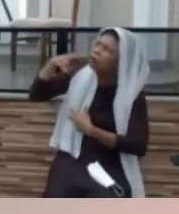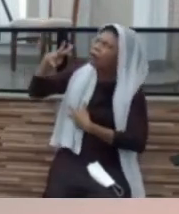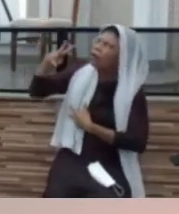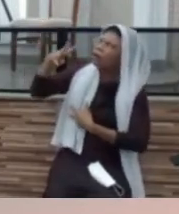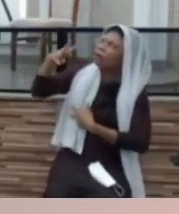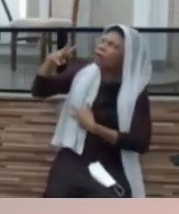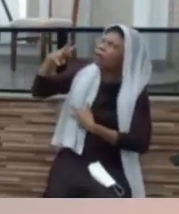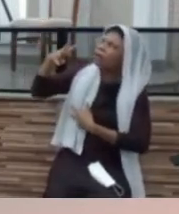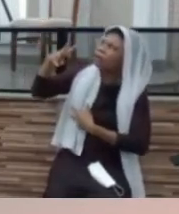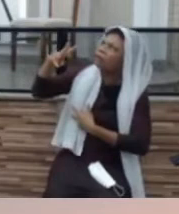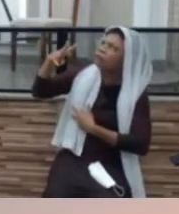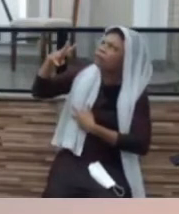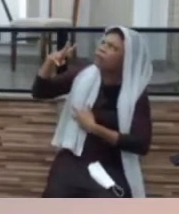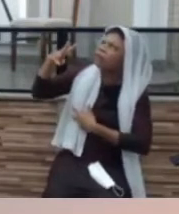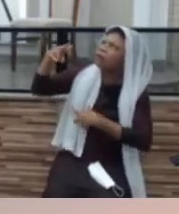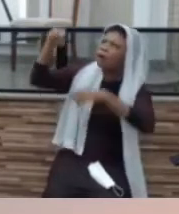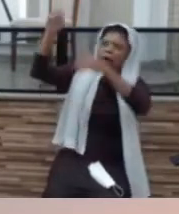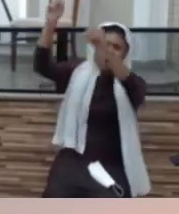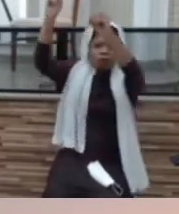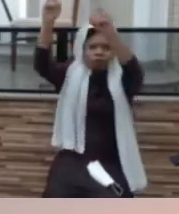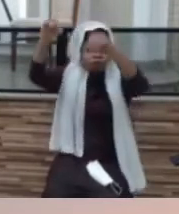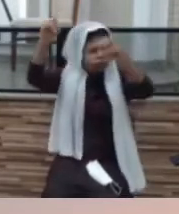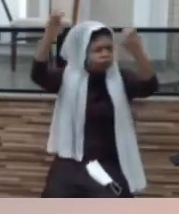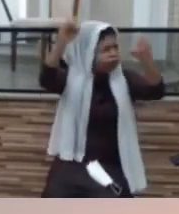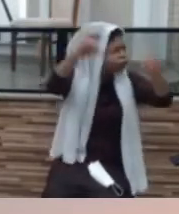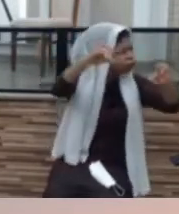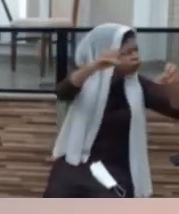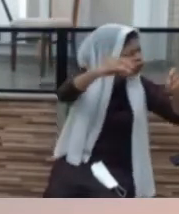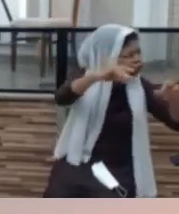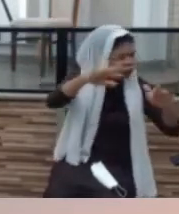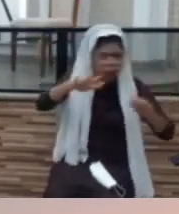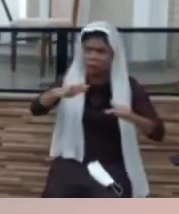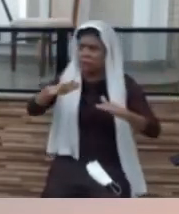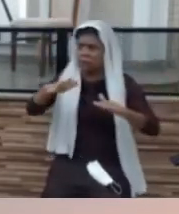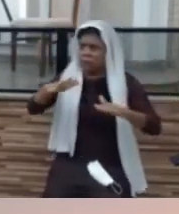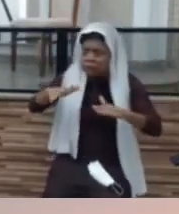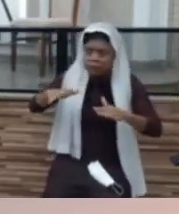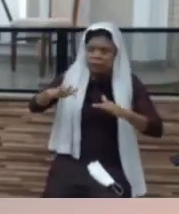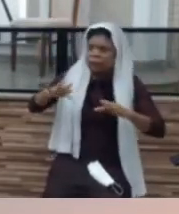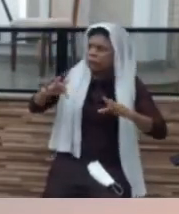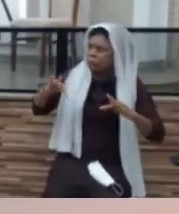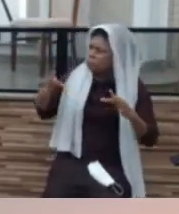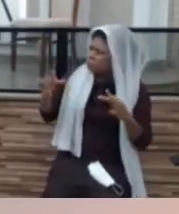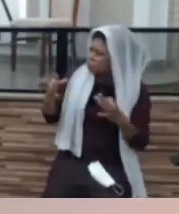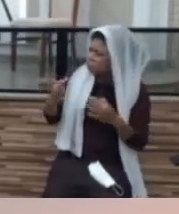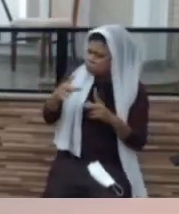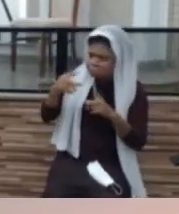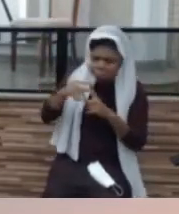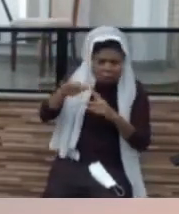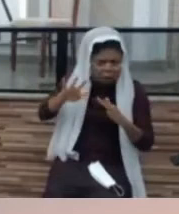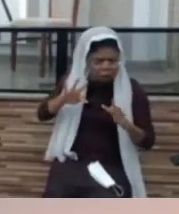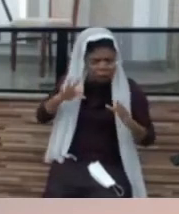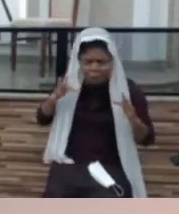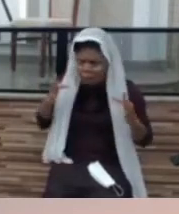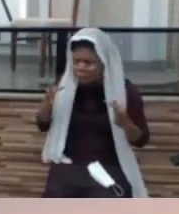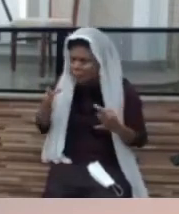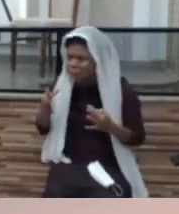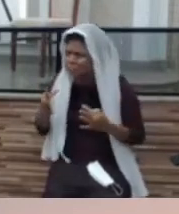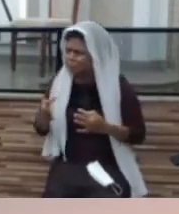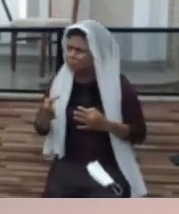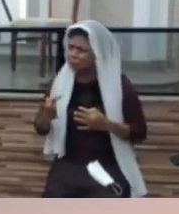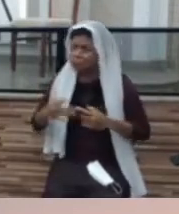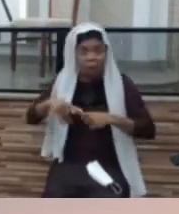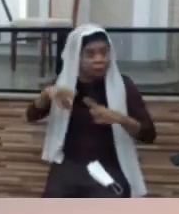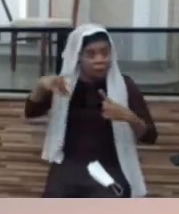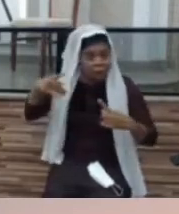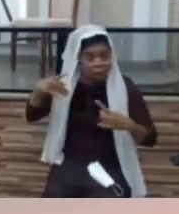permita a Deus que esta palavra humilde, simples, que não vai demorar, irmão, permita que esta palavra hoje possa renovar a esperança